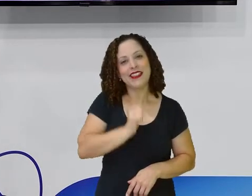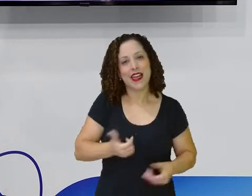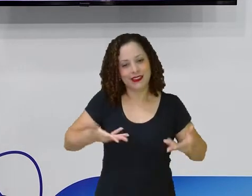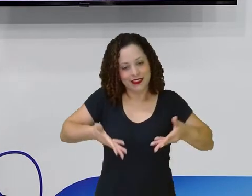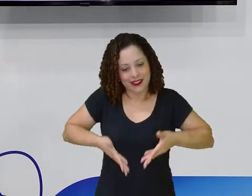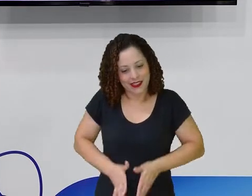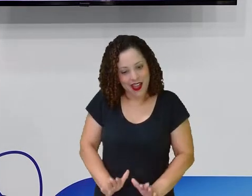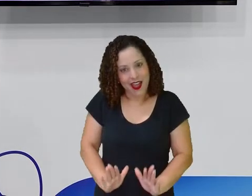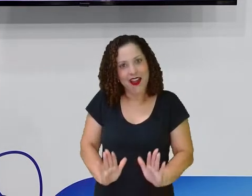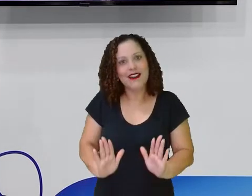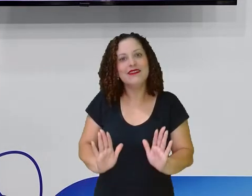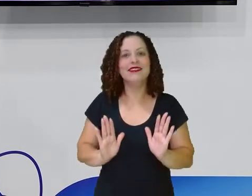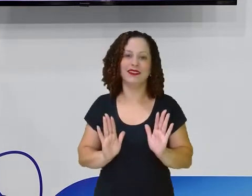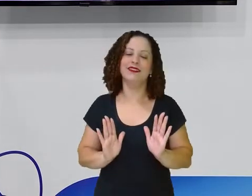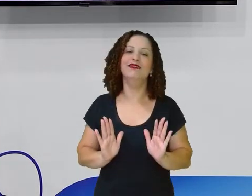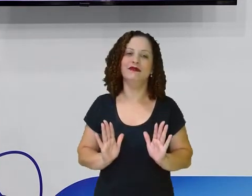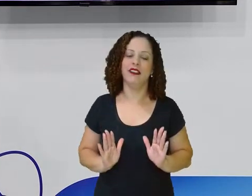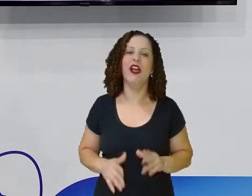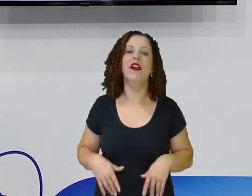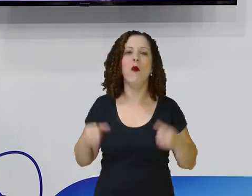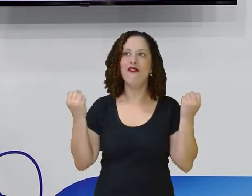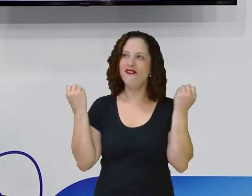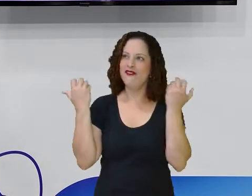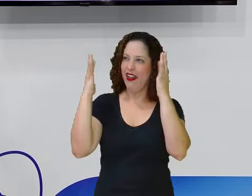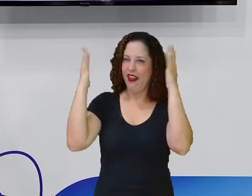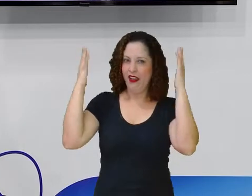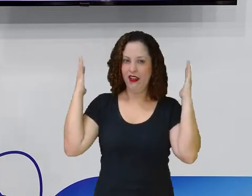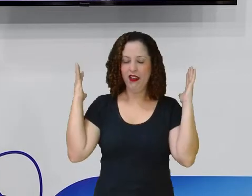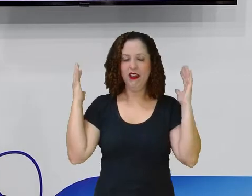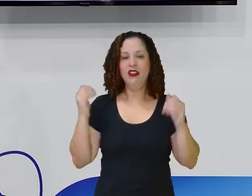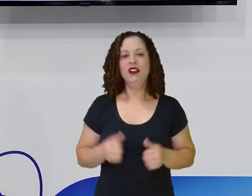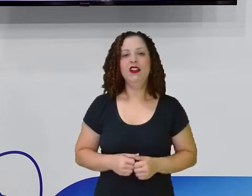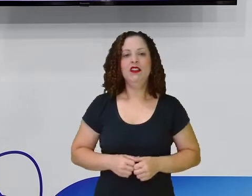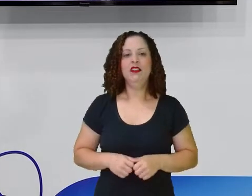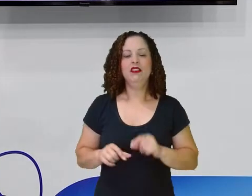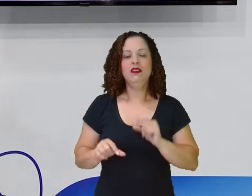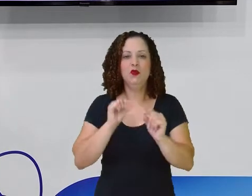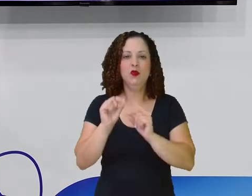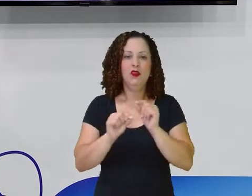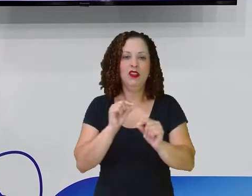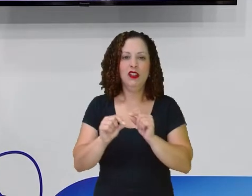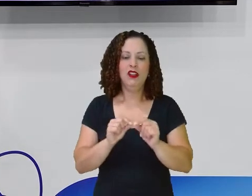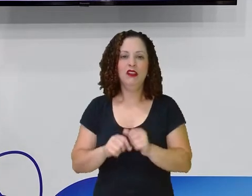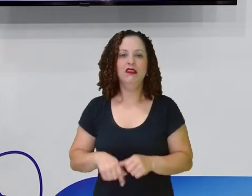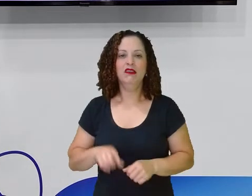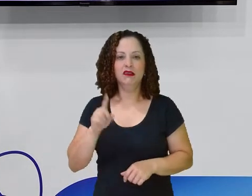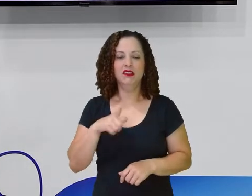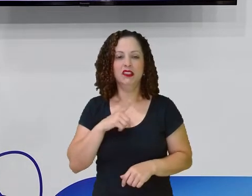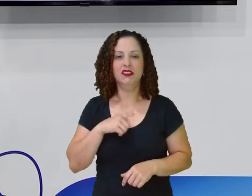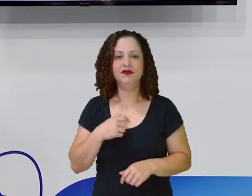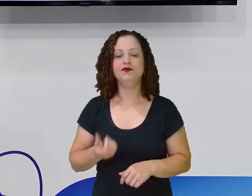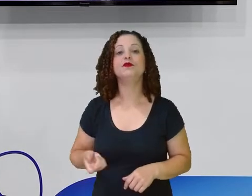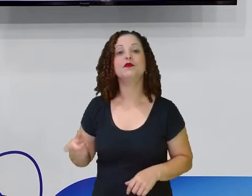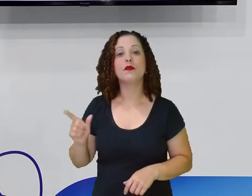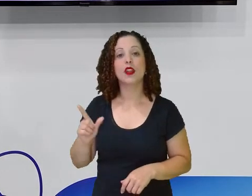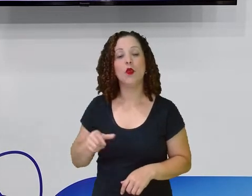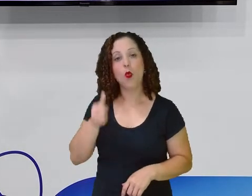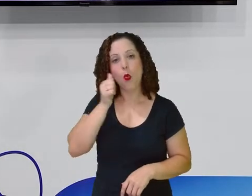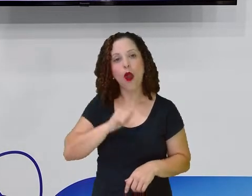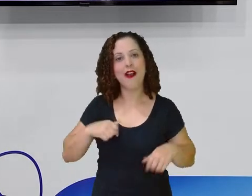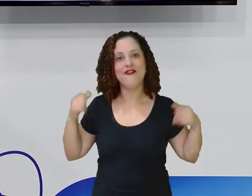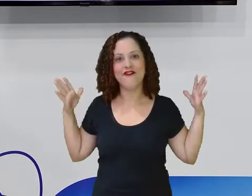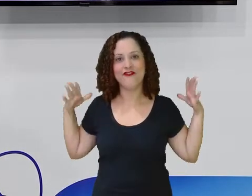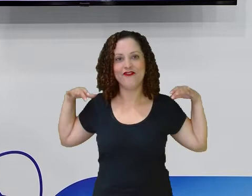dão a festa e esquecem de convidar uma das fadas. A fada que foi esquecida ali, o que é que ela